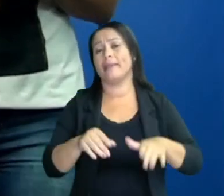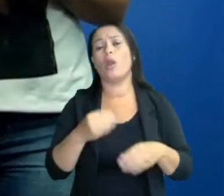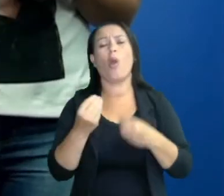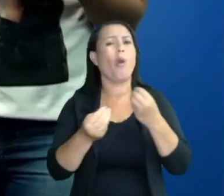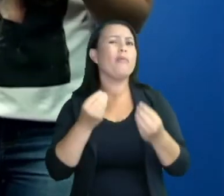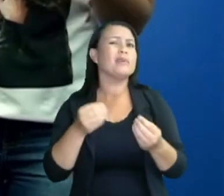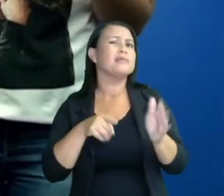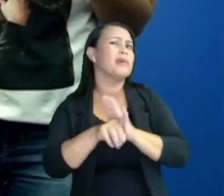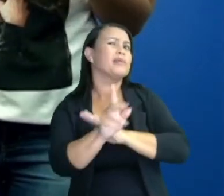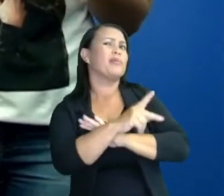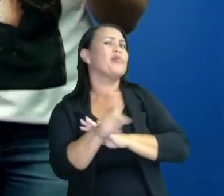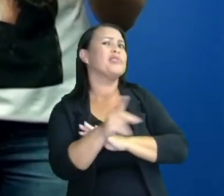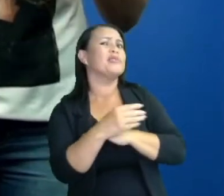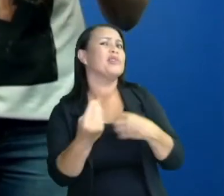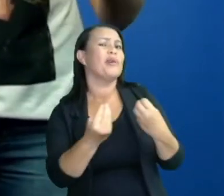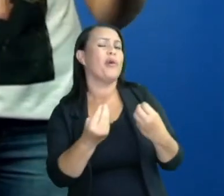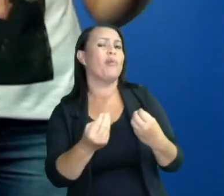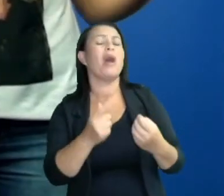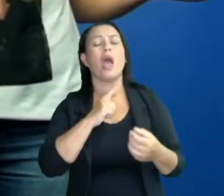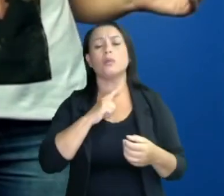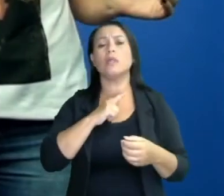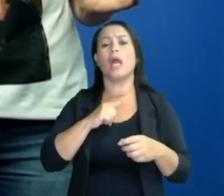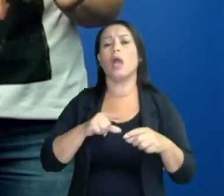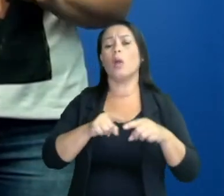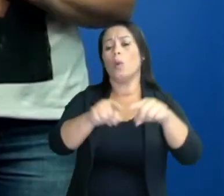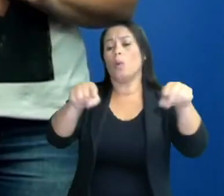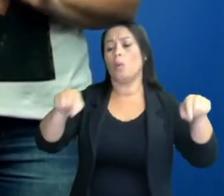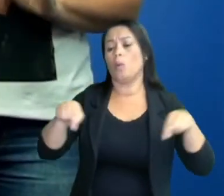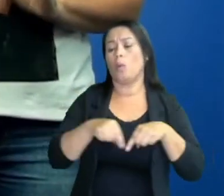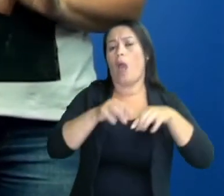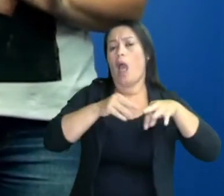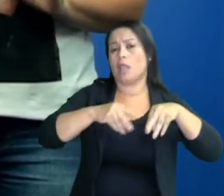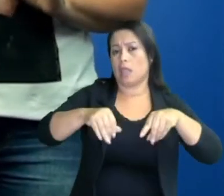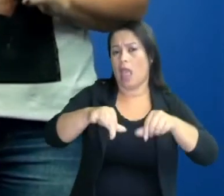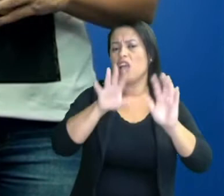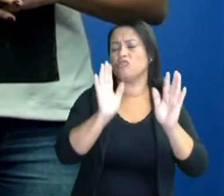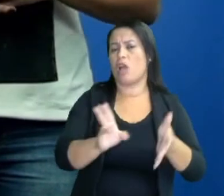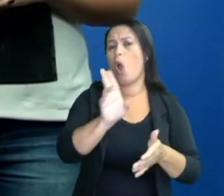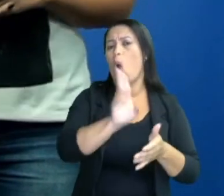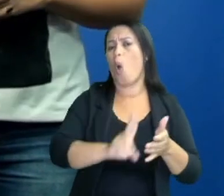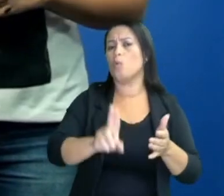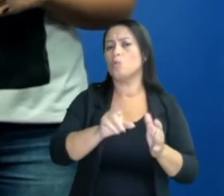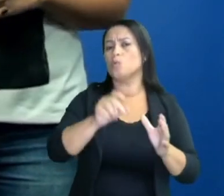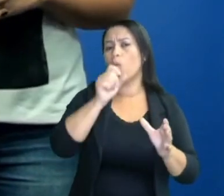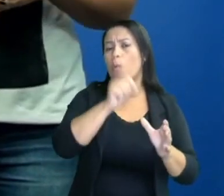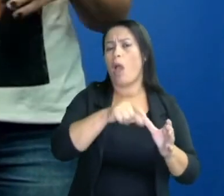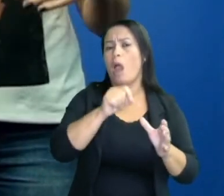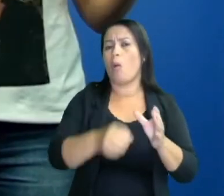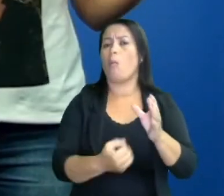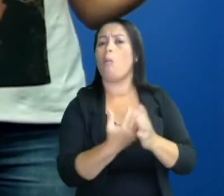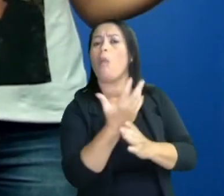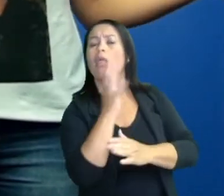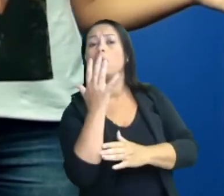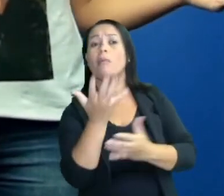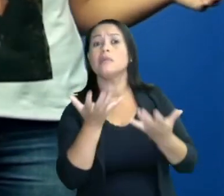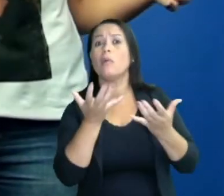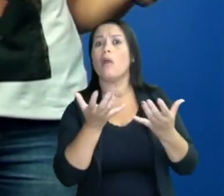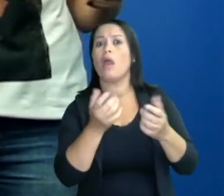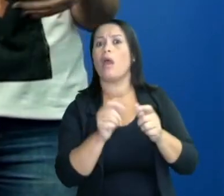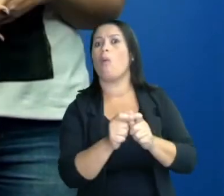professora Olha eu já tenho um pedaço de terra e eu já uso para o plantio porém eu quero